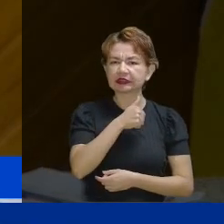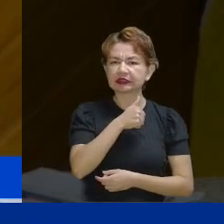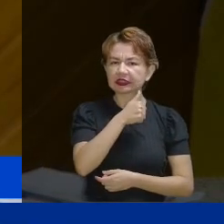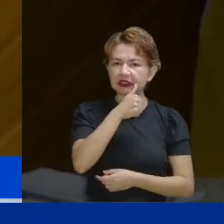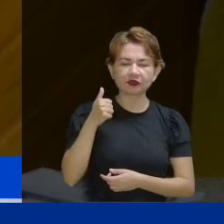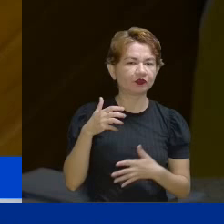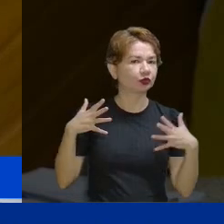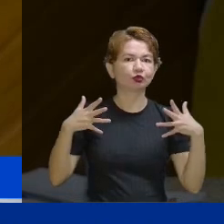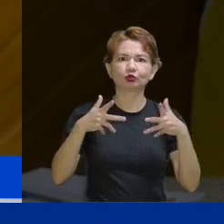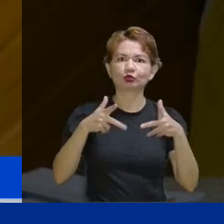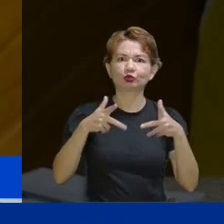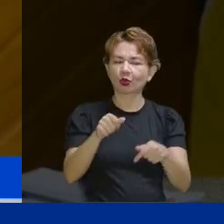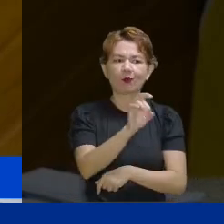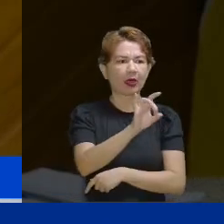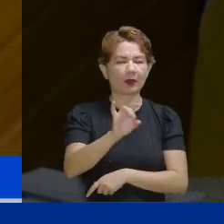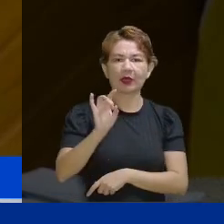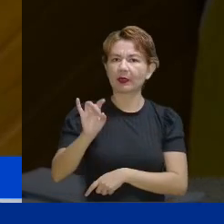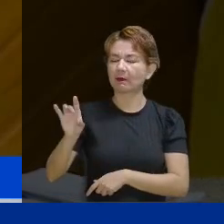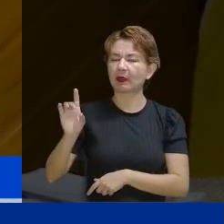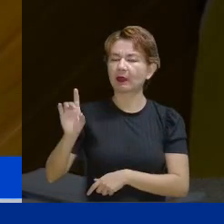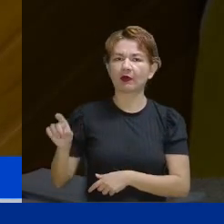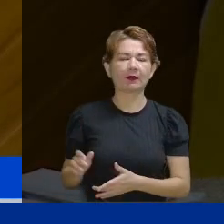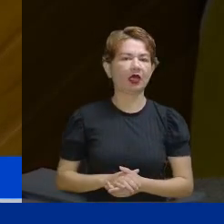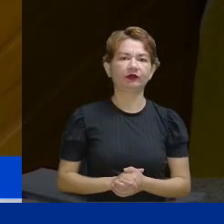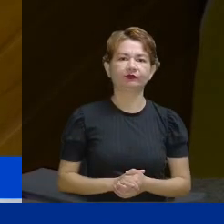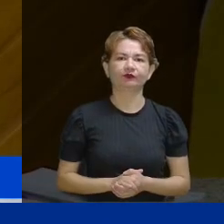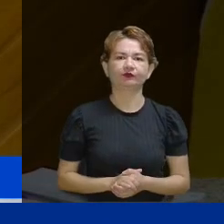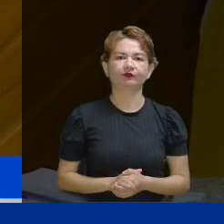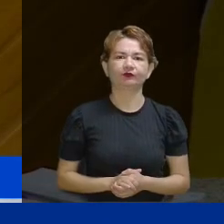tenho certeza que fez com que essas